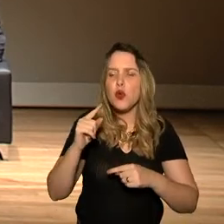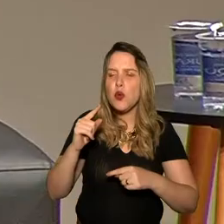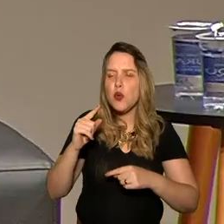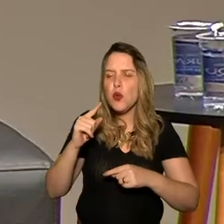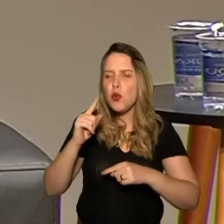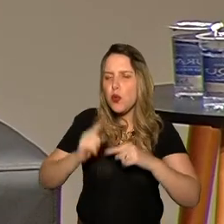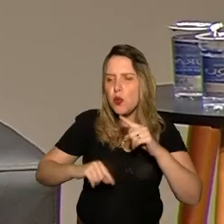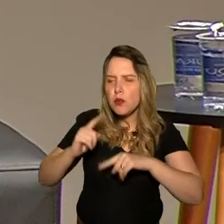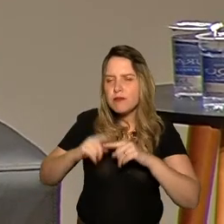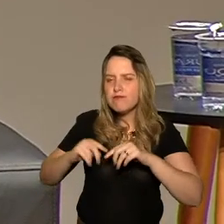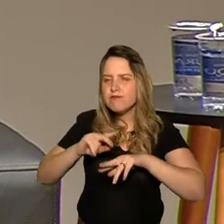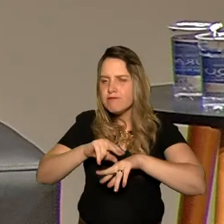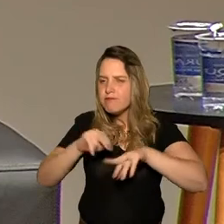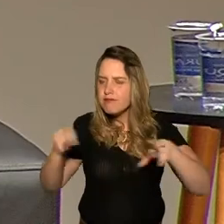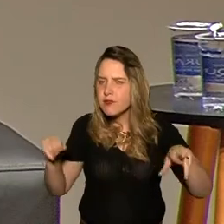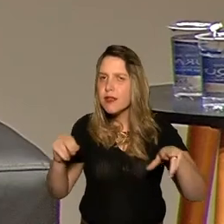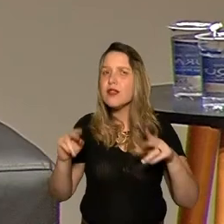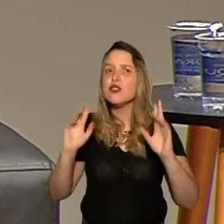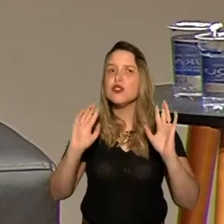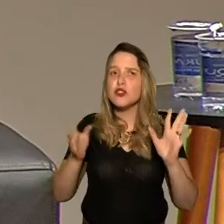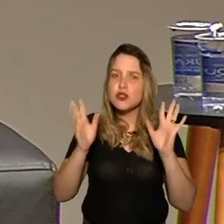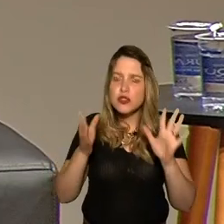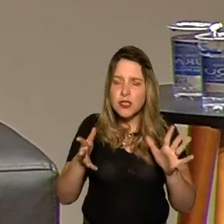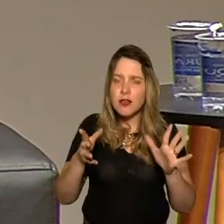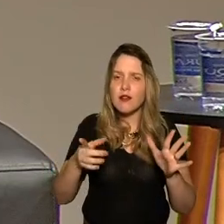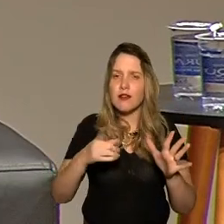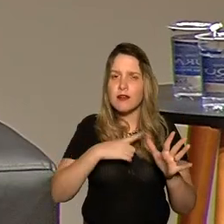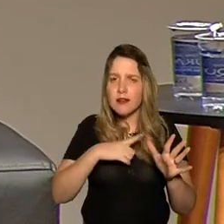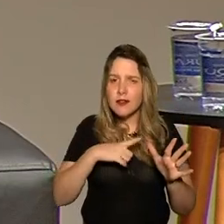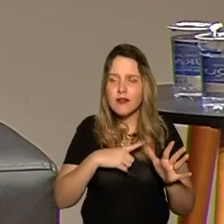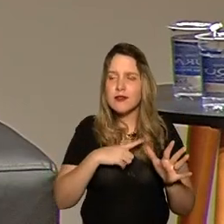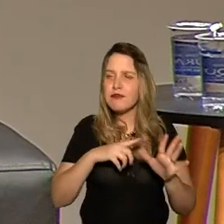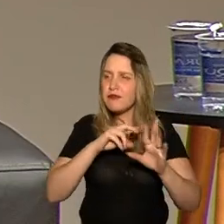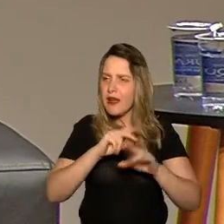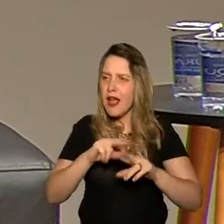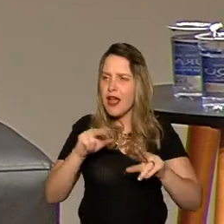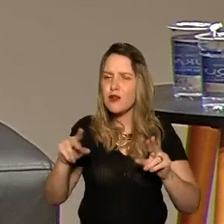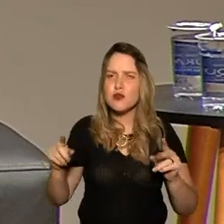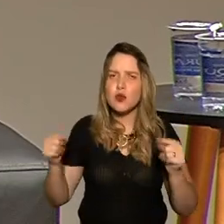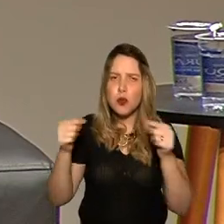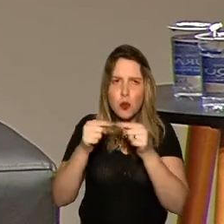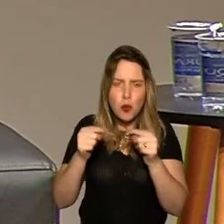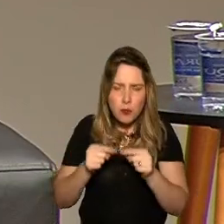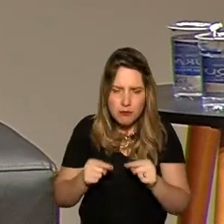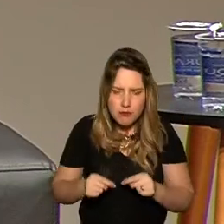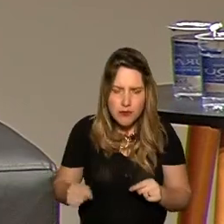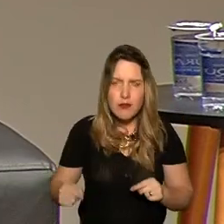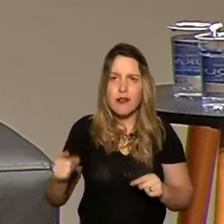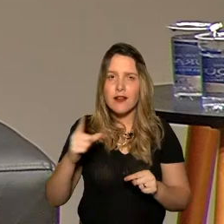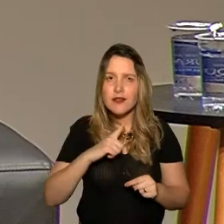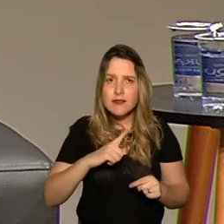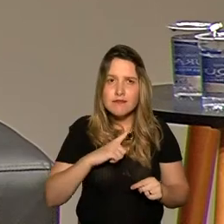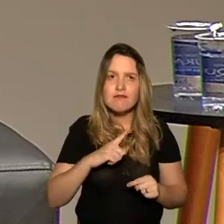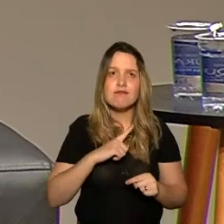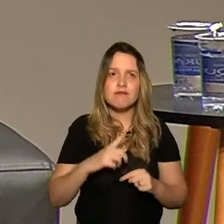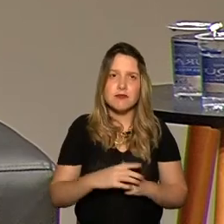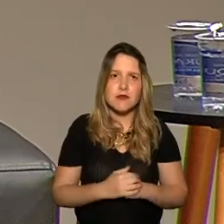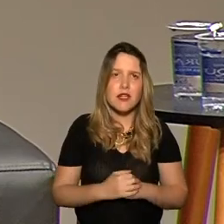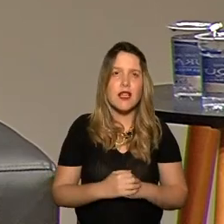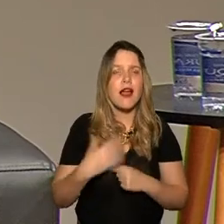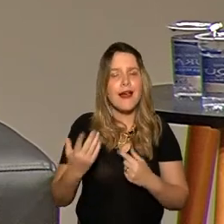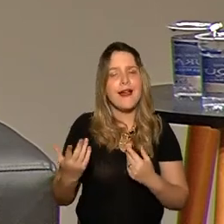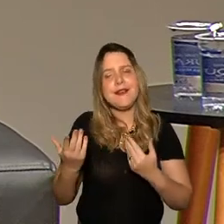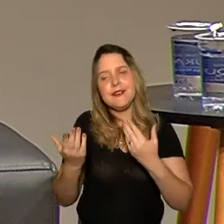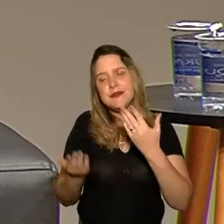artístico seja ele um espetáculo teatral seja uma obra de artes visuais seja uma um texto literário ele